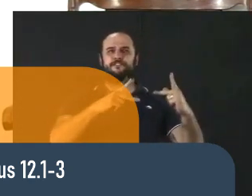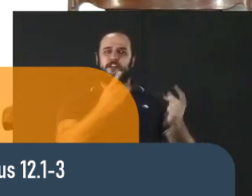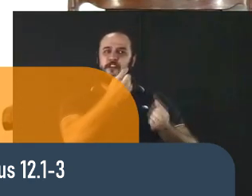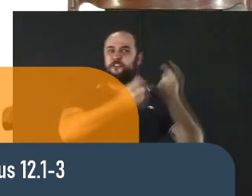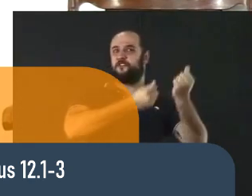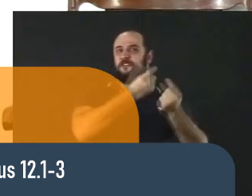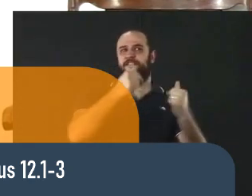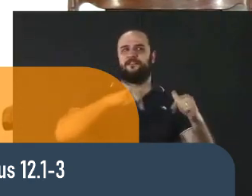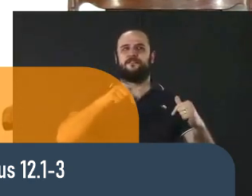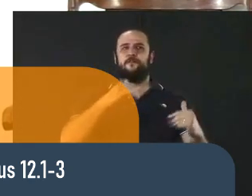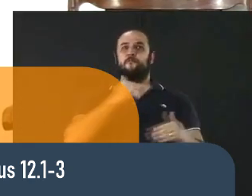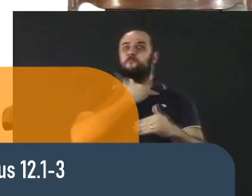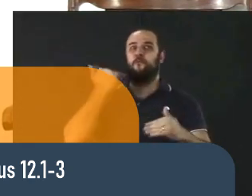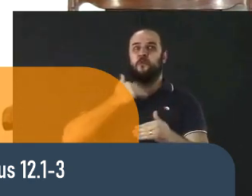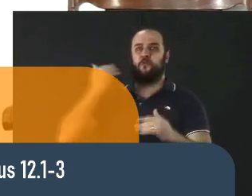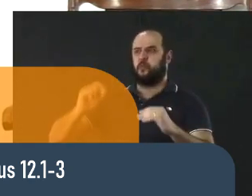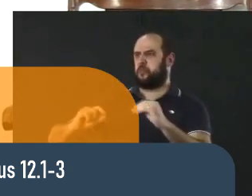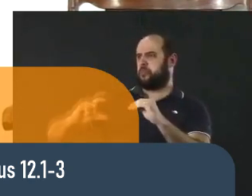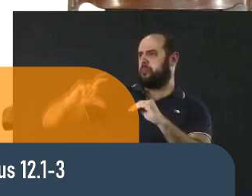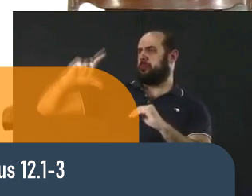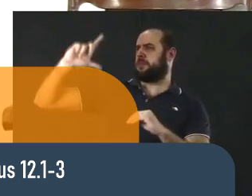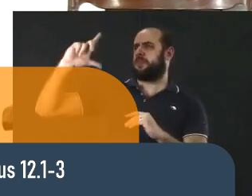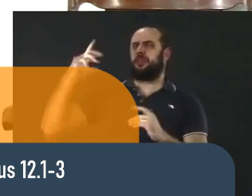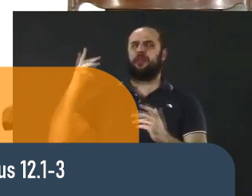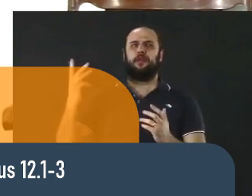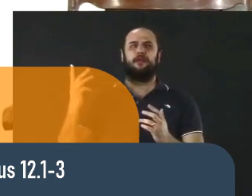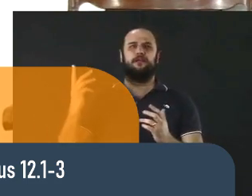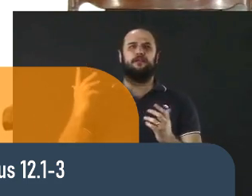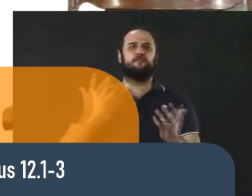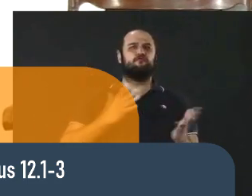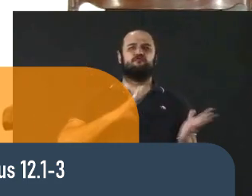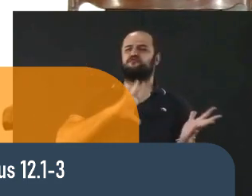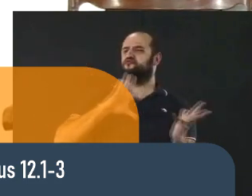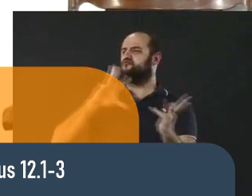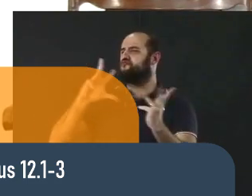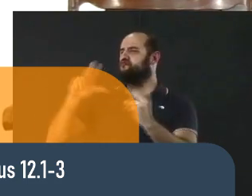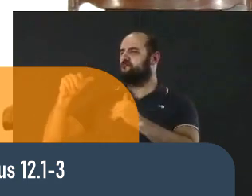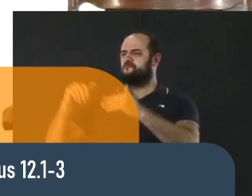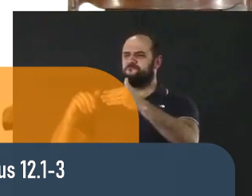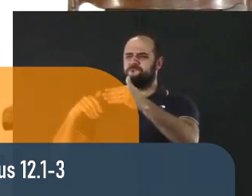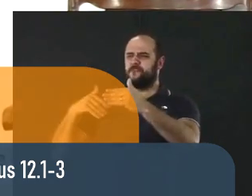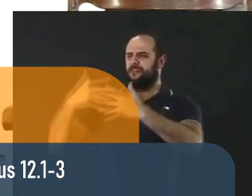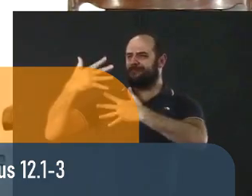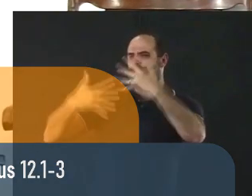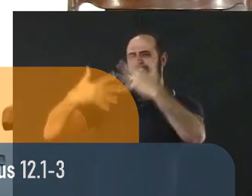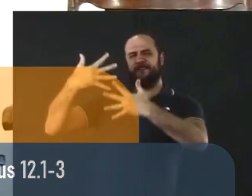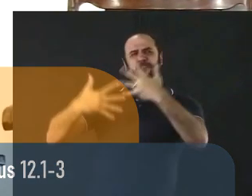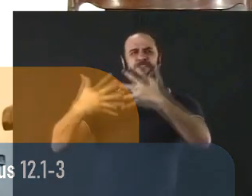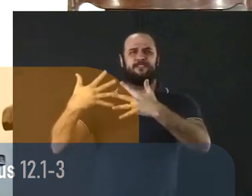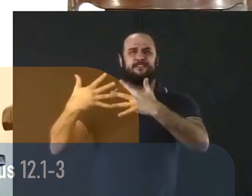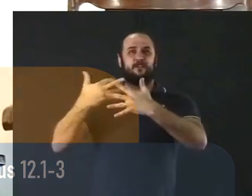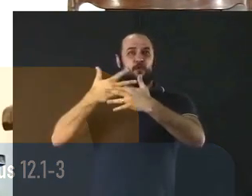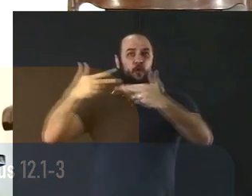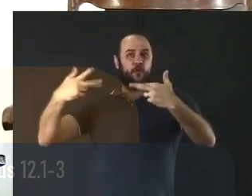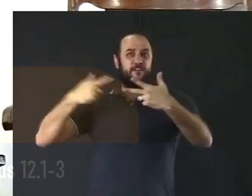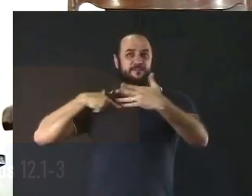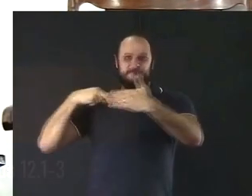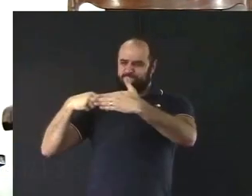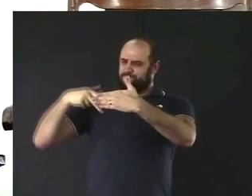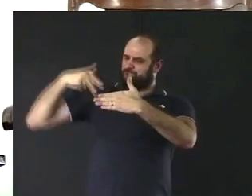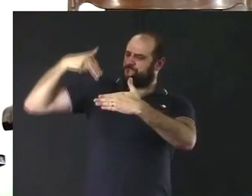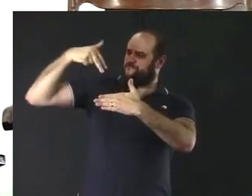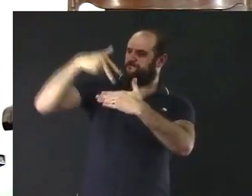as mortes aumentando. Tudo isso são obstáculos que nós temos que passar, que nós temos